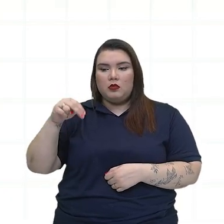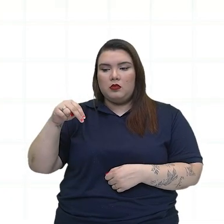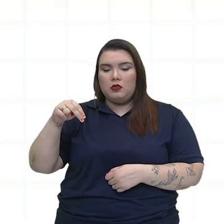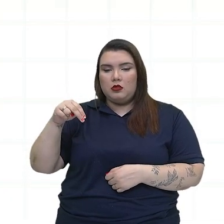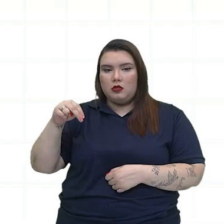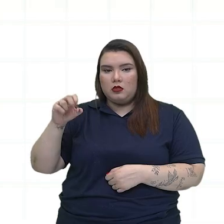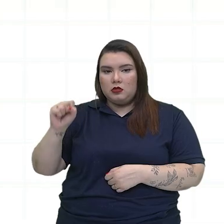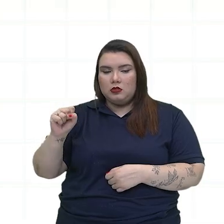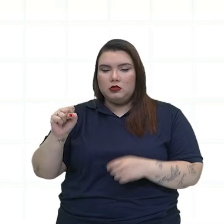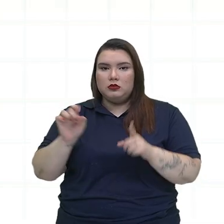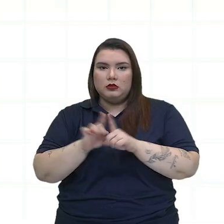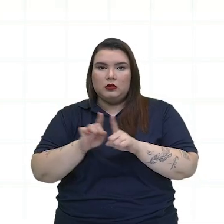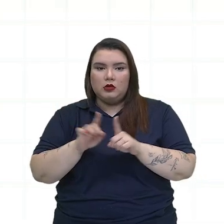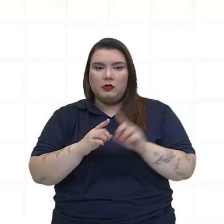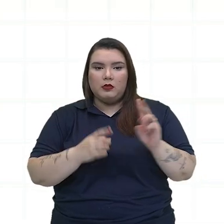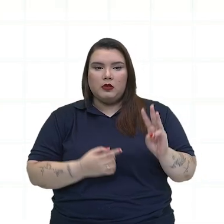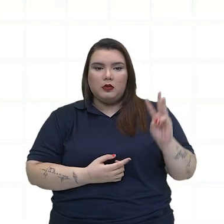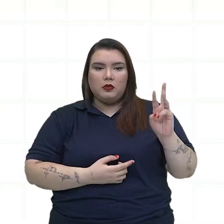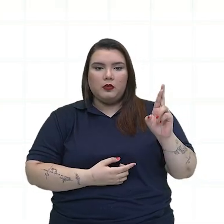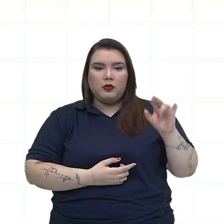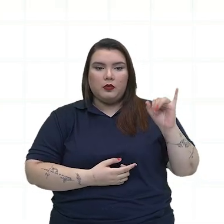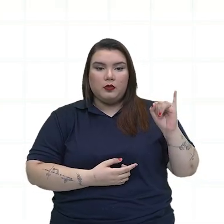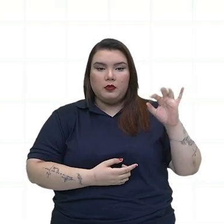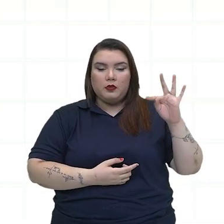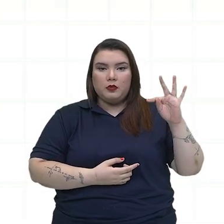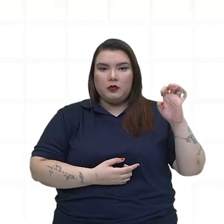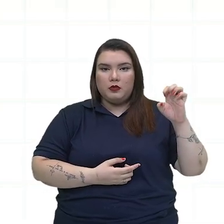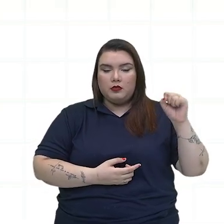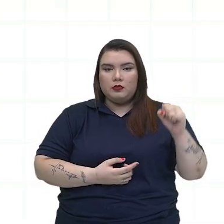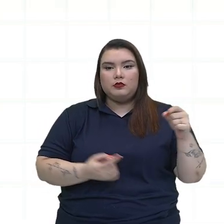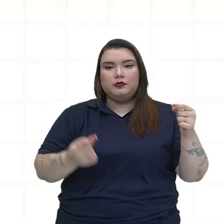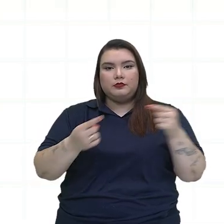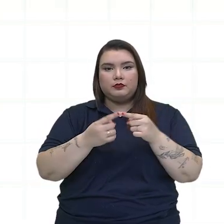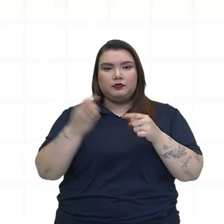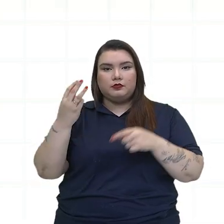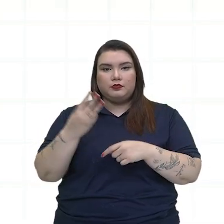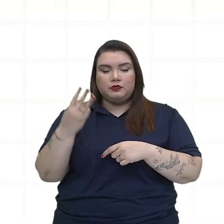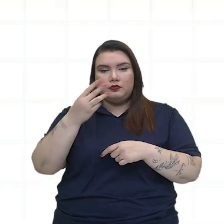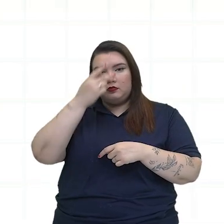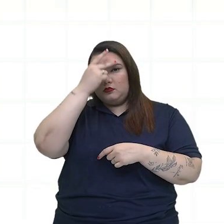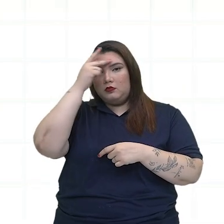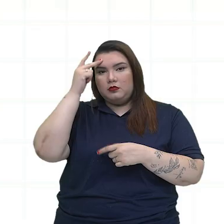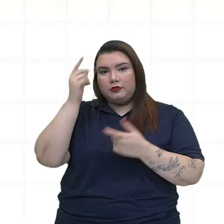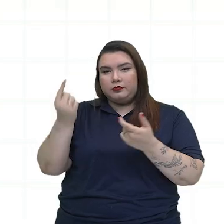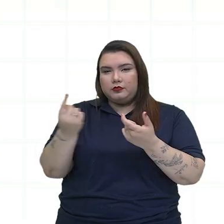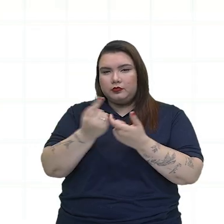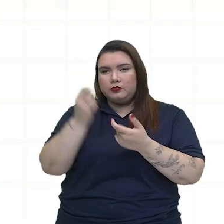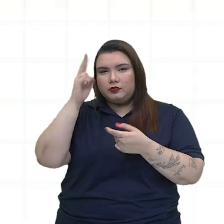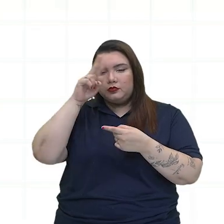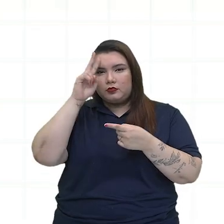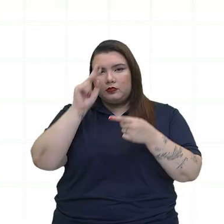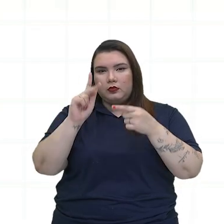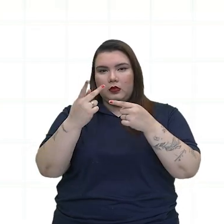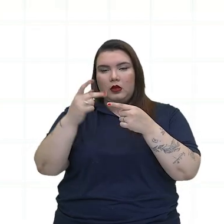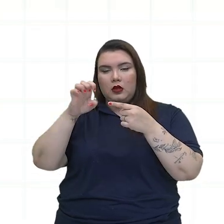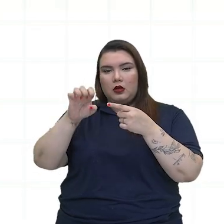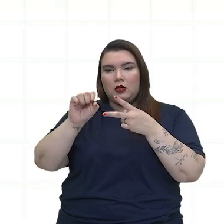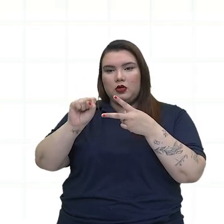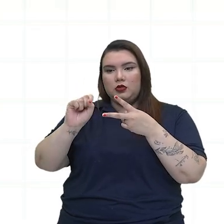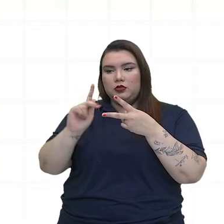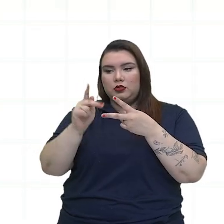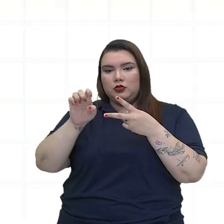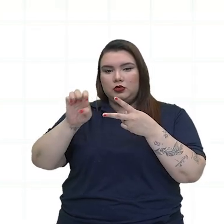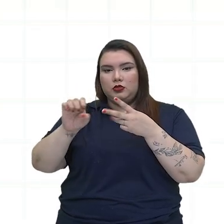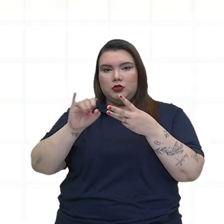aconteceu aqui. Como é terceira pessoa do singular, he, she or it, ele recebeu esse